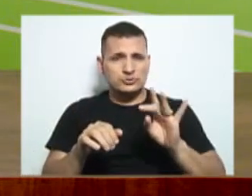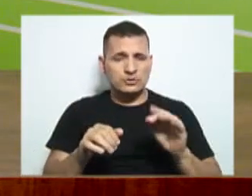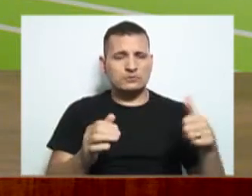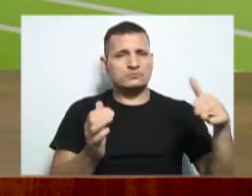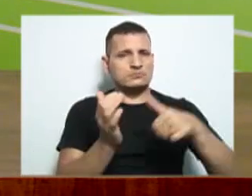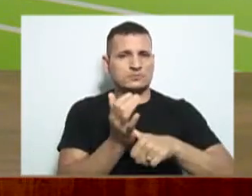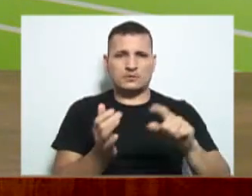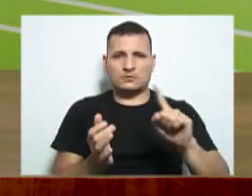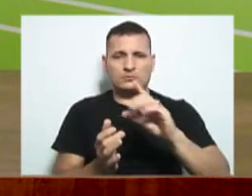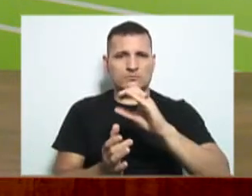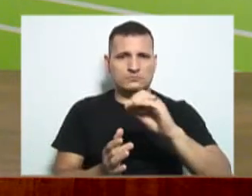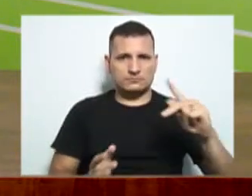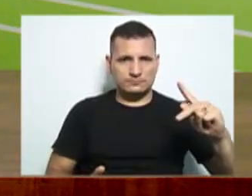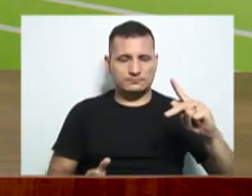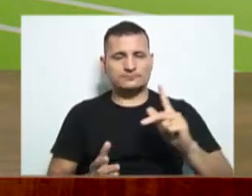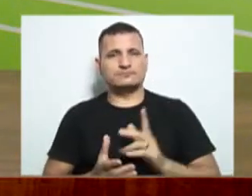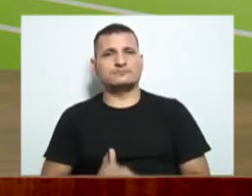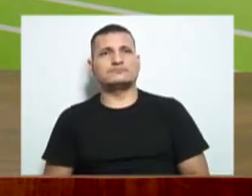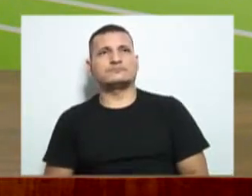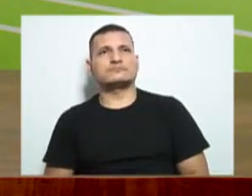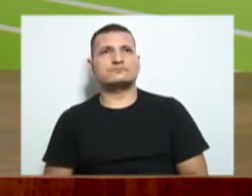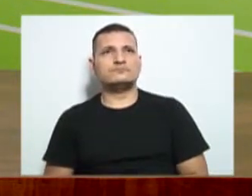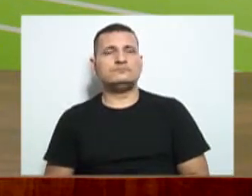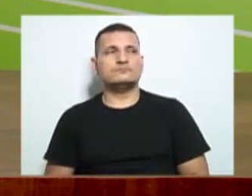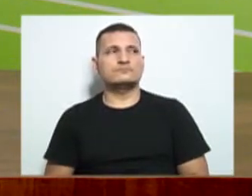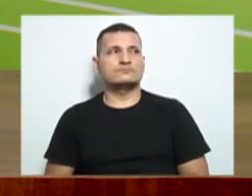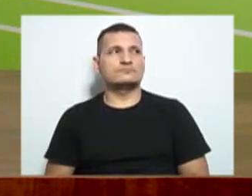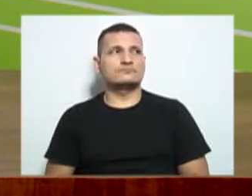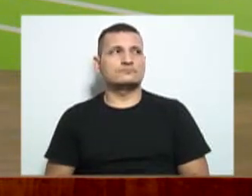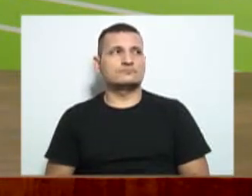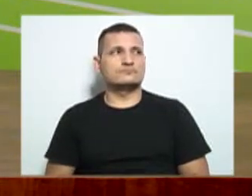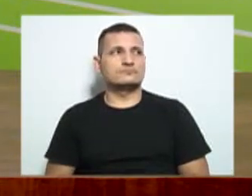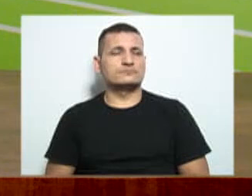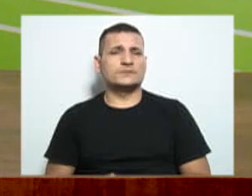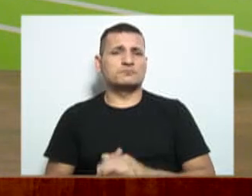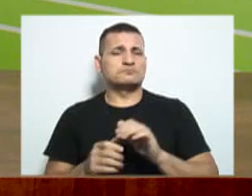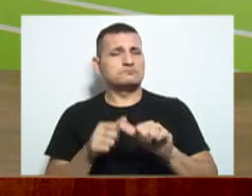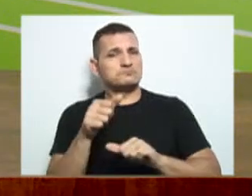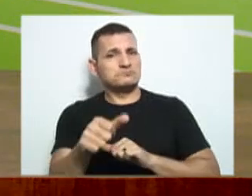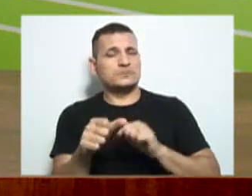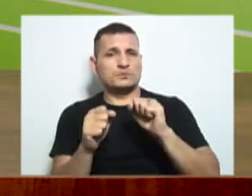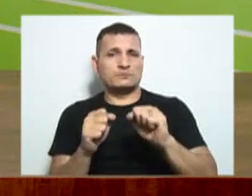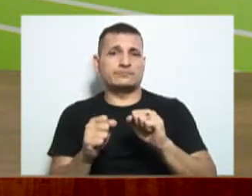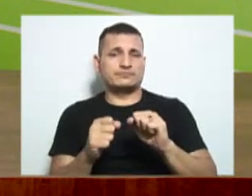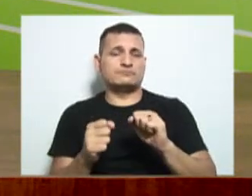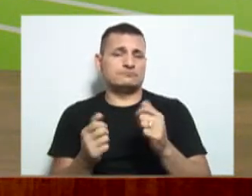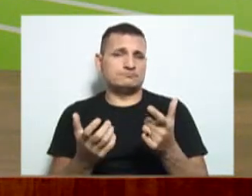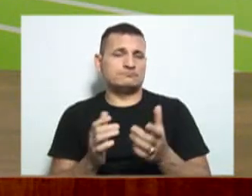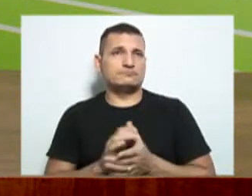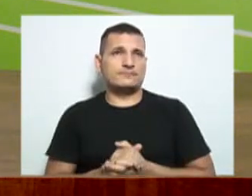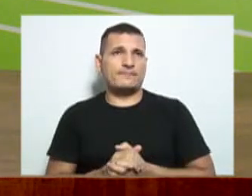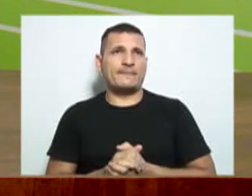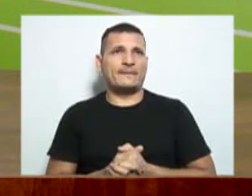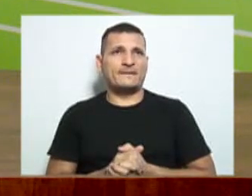sobre atos não cooperativos, correto? Isso pode mudar, tanto como a legislação,